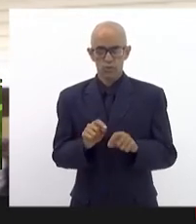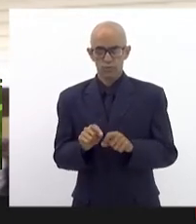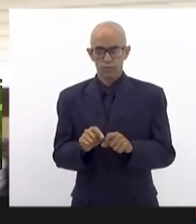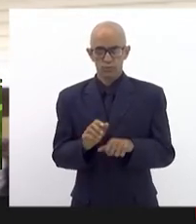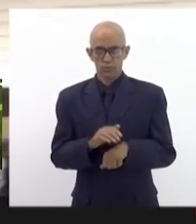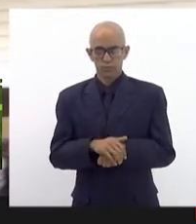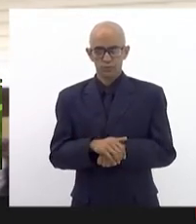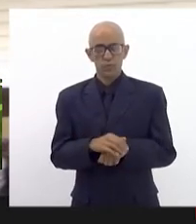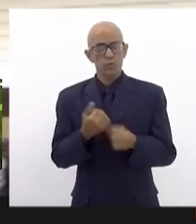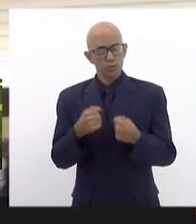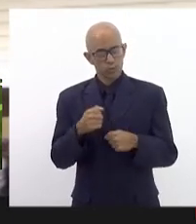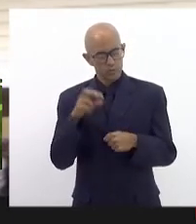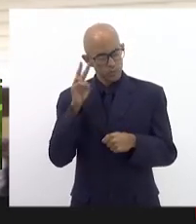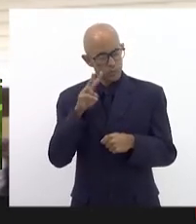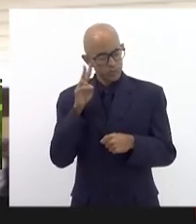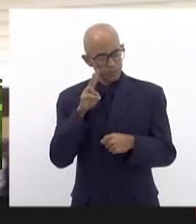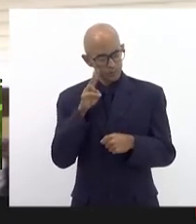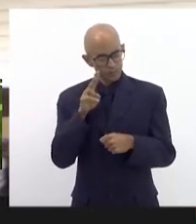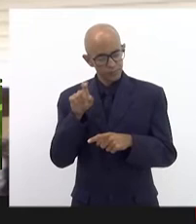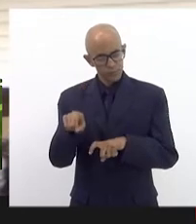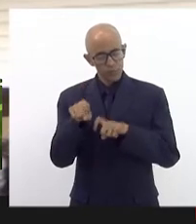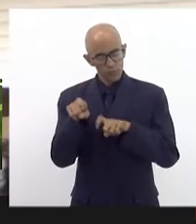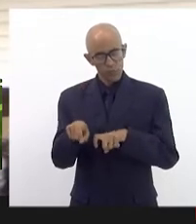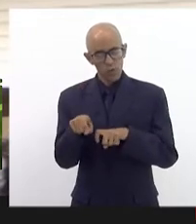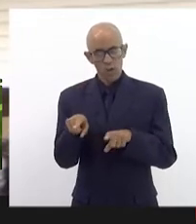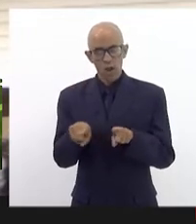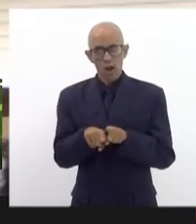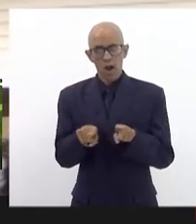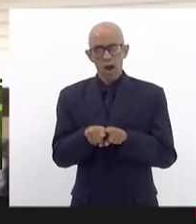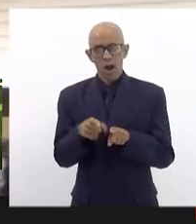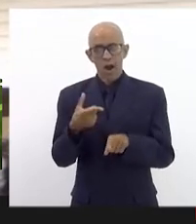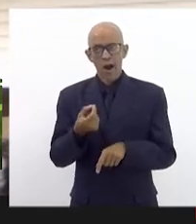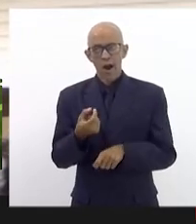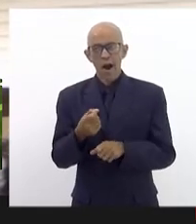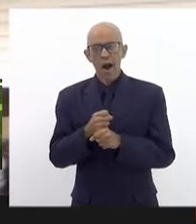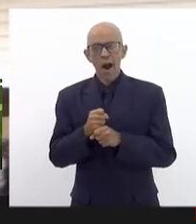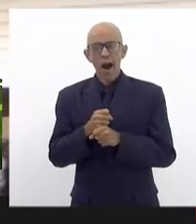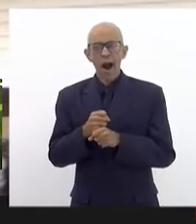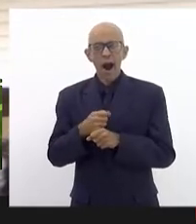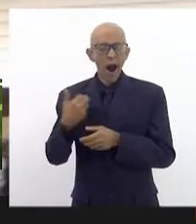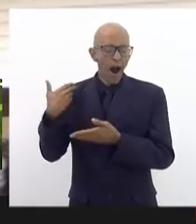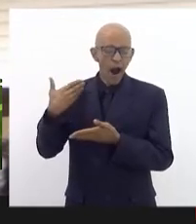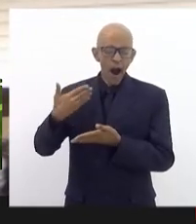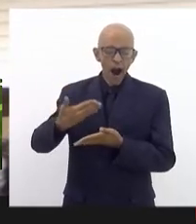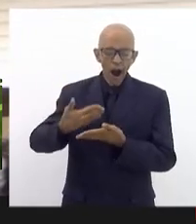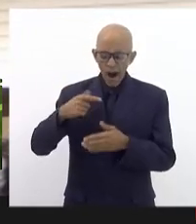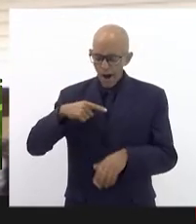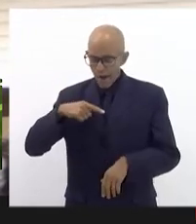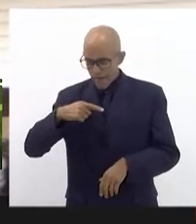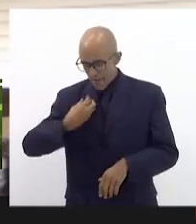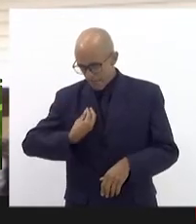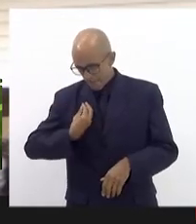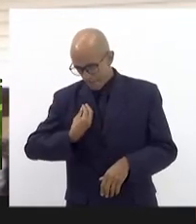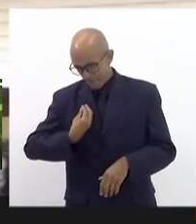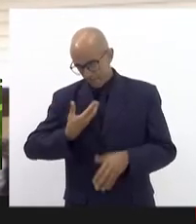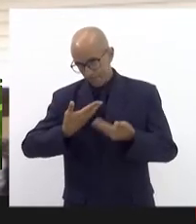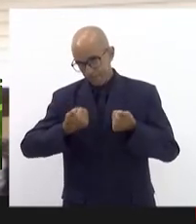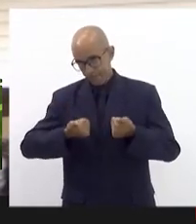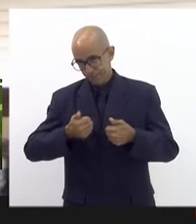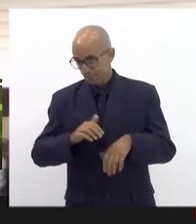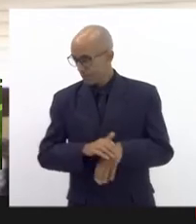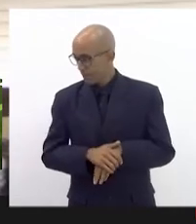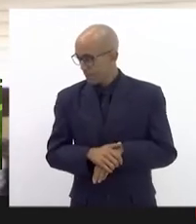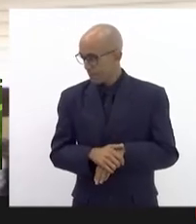mas temos que lembrar que o nosso interior, que nos últimos 20 anos tem tido uma participação cada vez maior com instituições